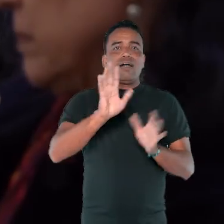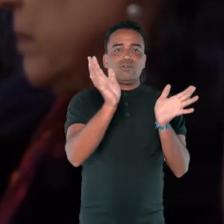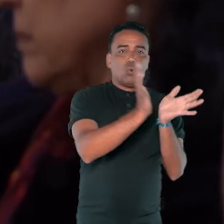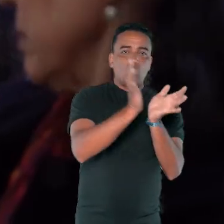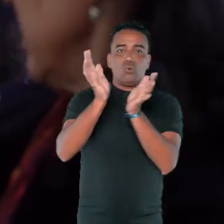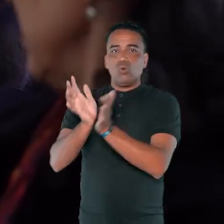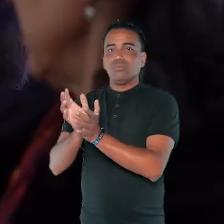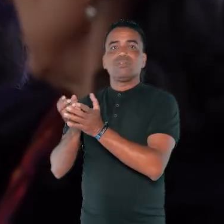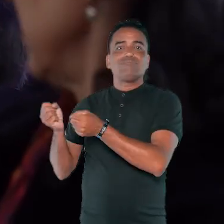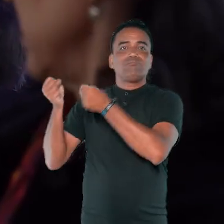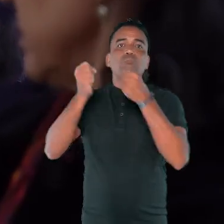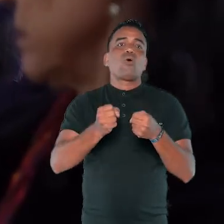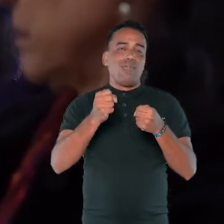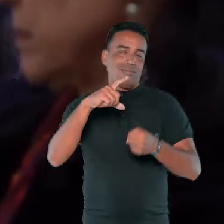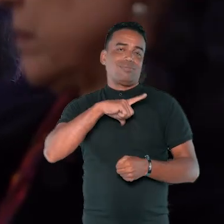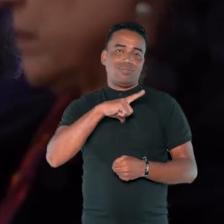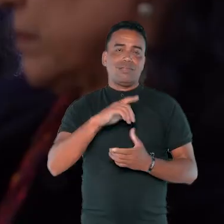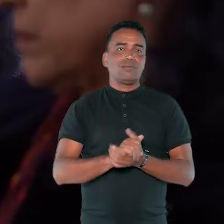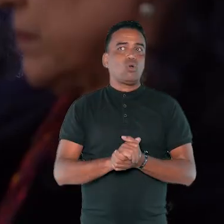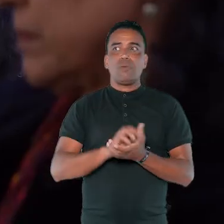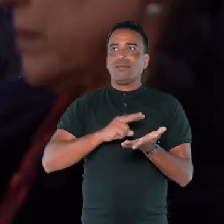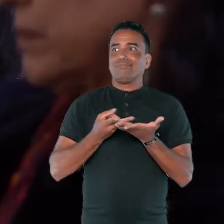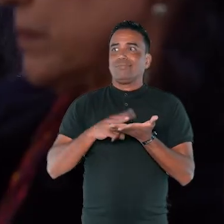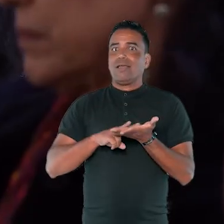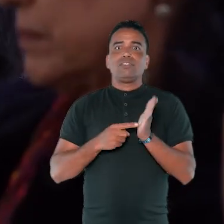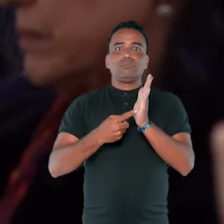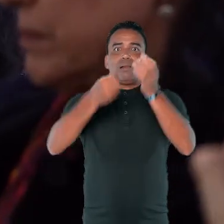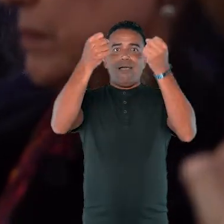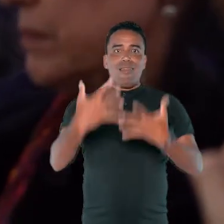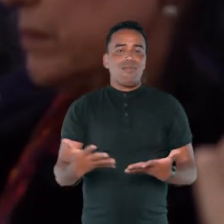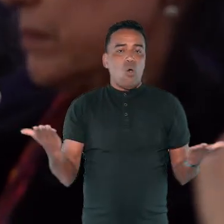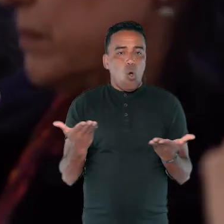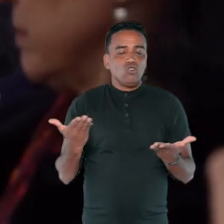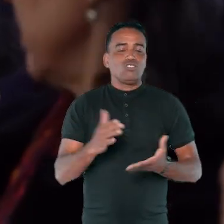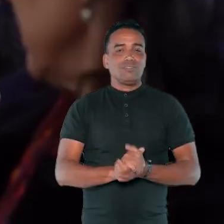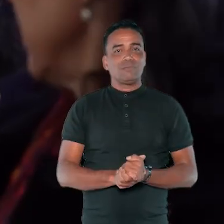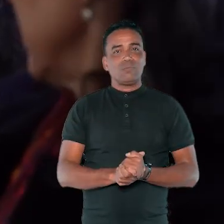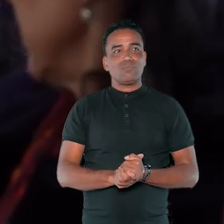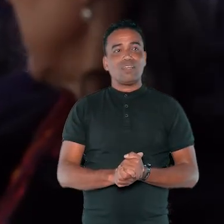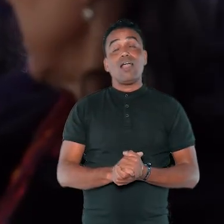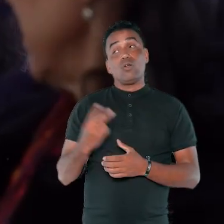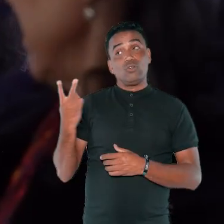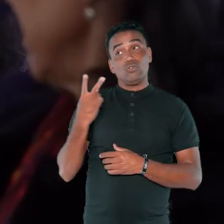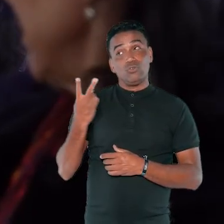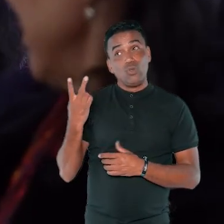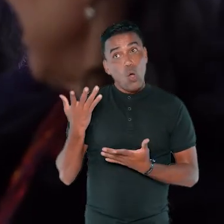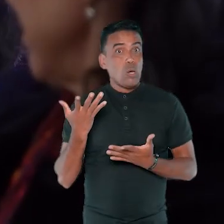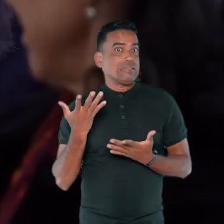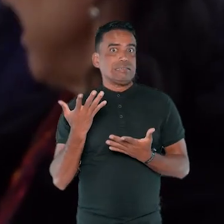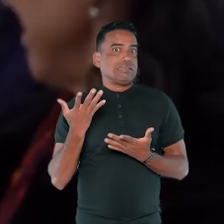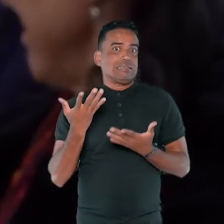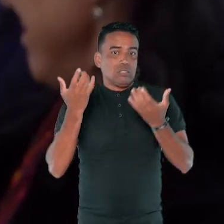poder? Como ele traduziria isso para a gente hoje? Eu queria que vocês dois